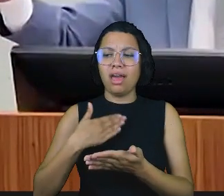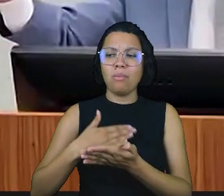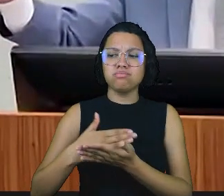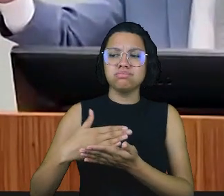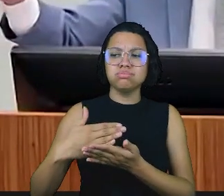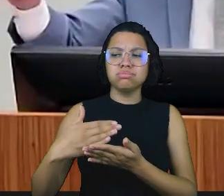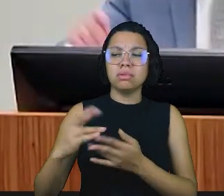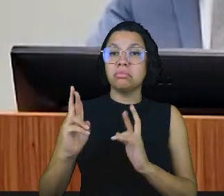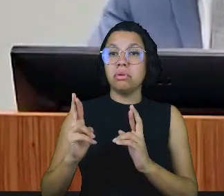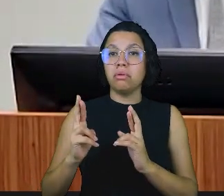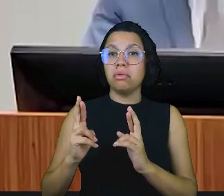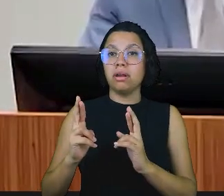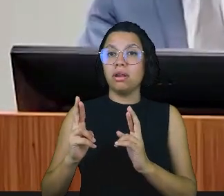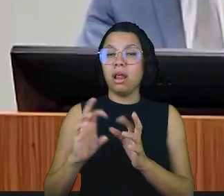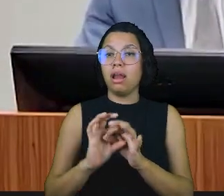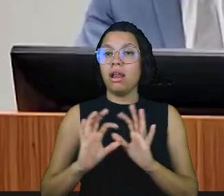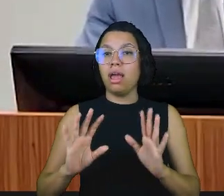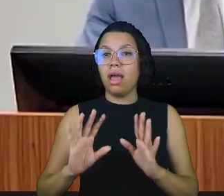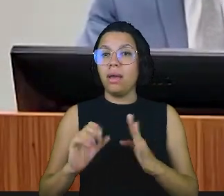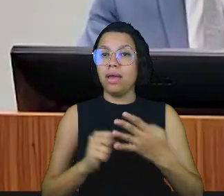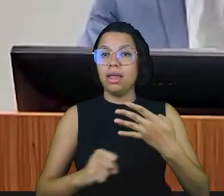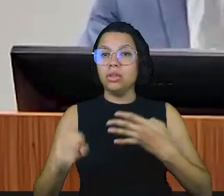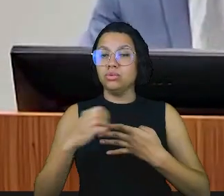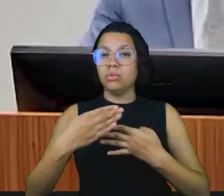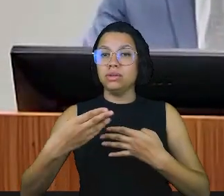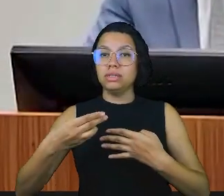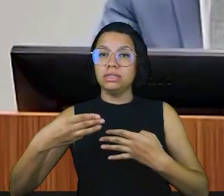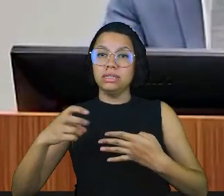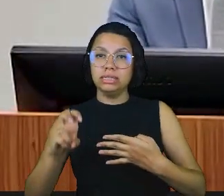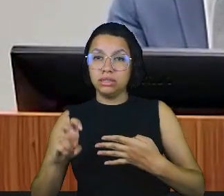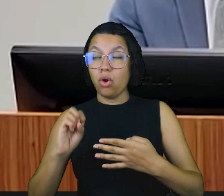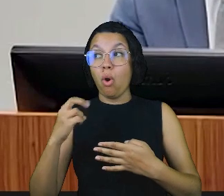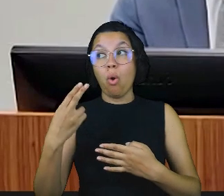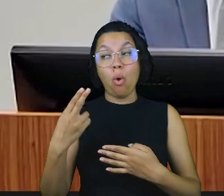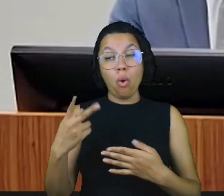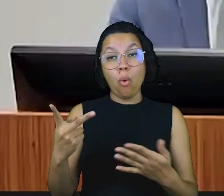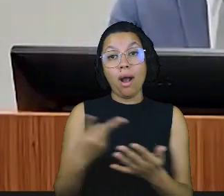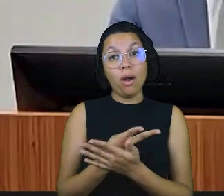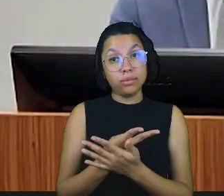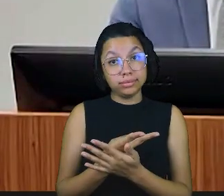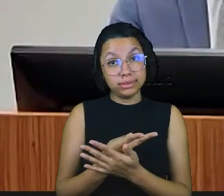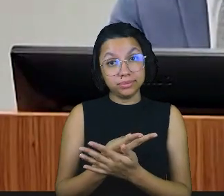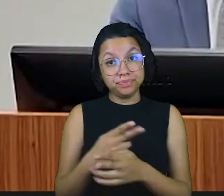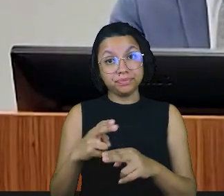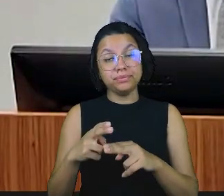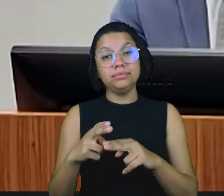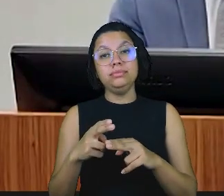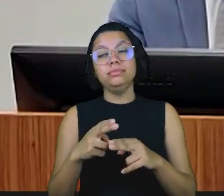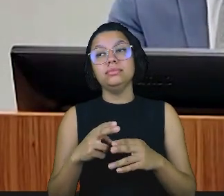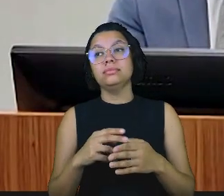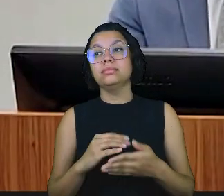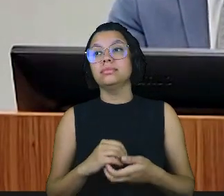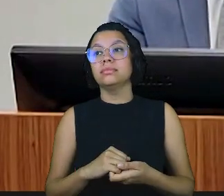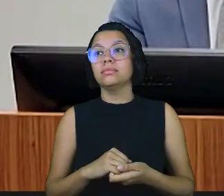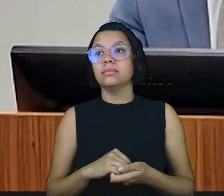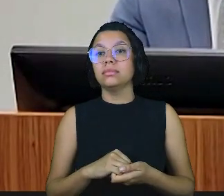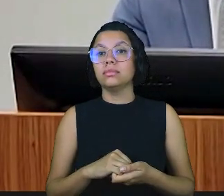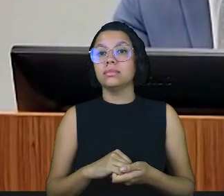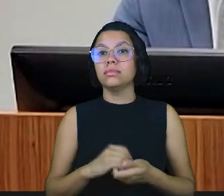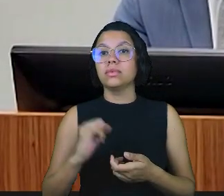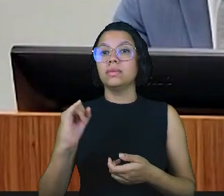súmula 435, ou então acontece pela via do IDPJ, só que a via